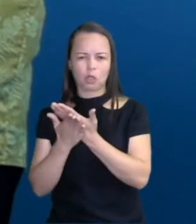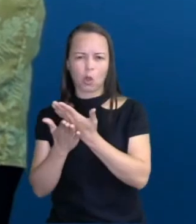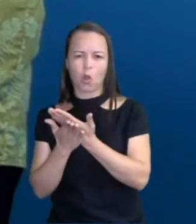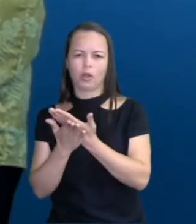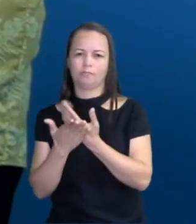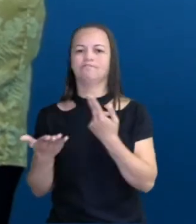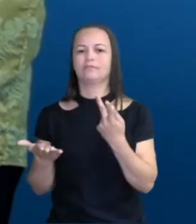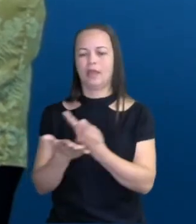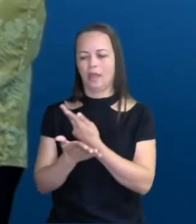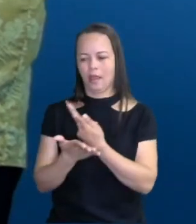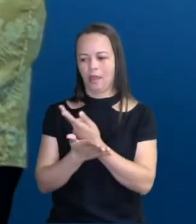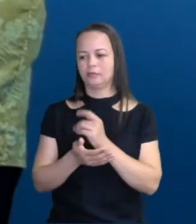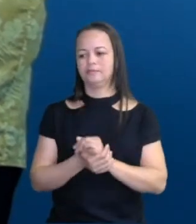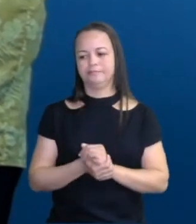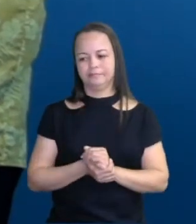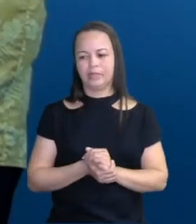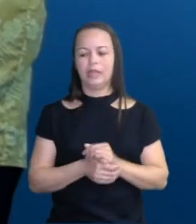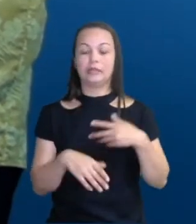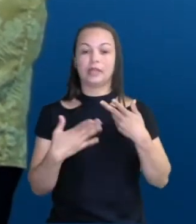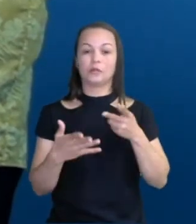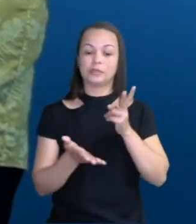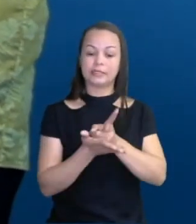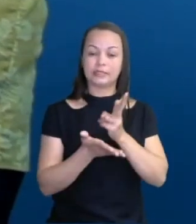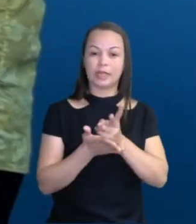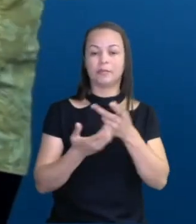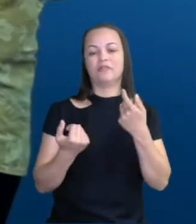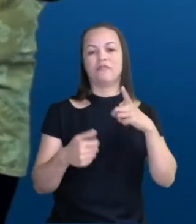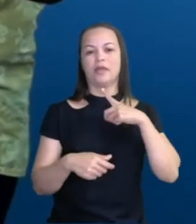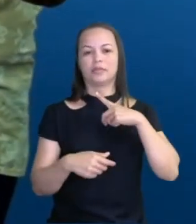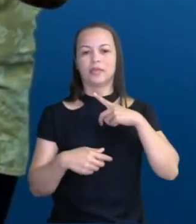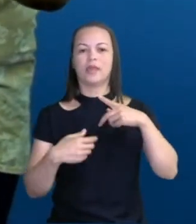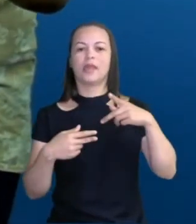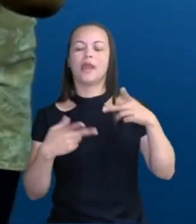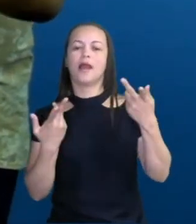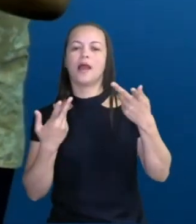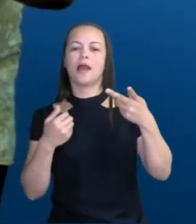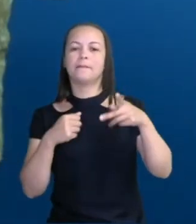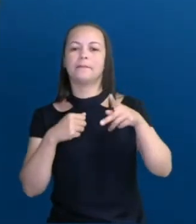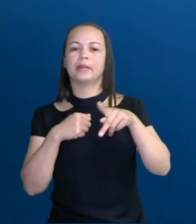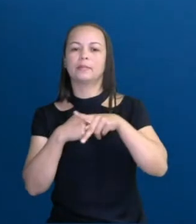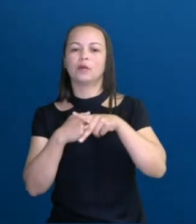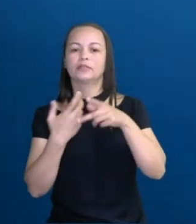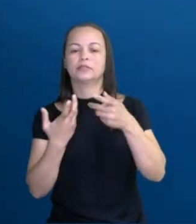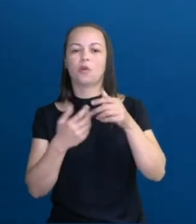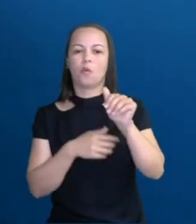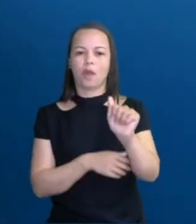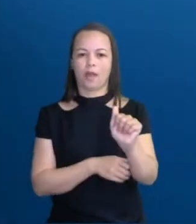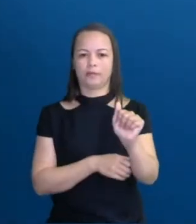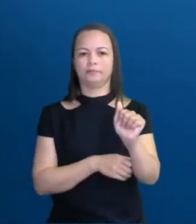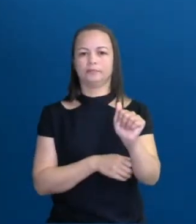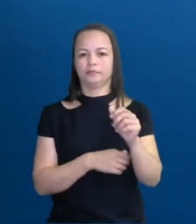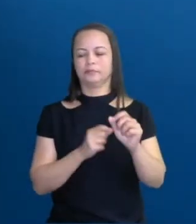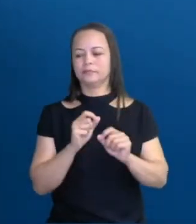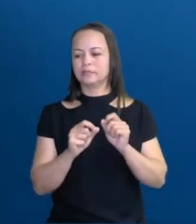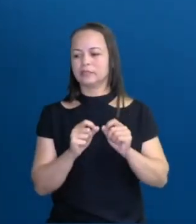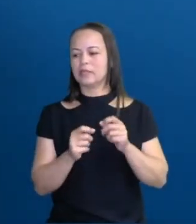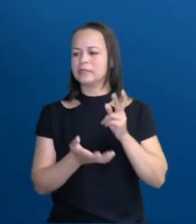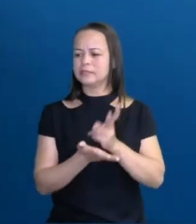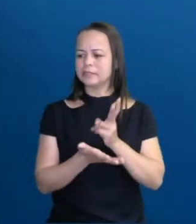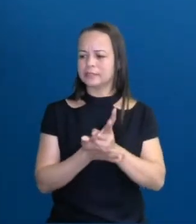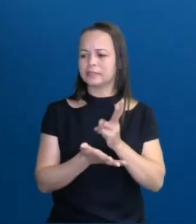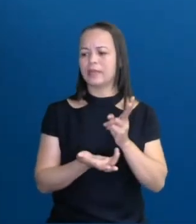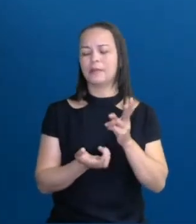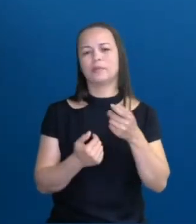chegar ele sempre vai receber a preposição a geralmente no nosso dia a dia nós e precisamos a